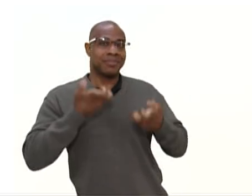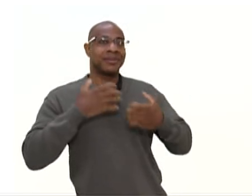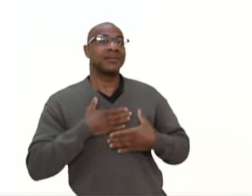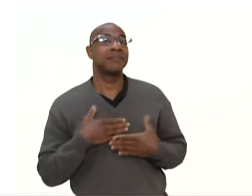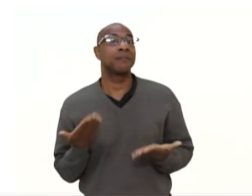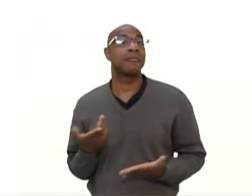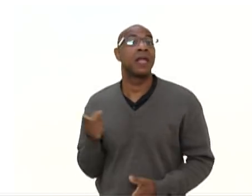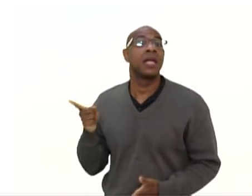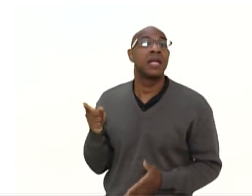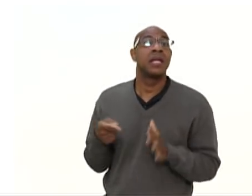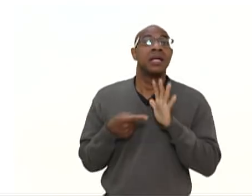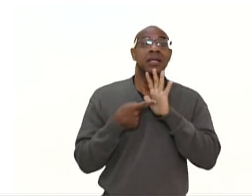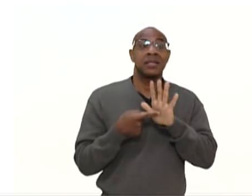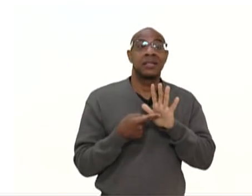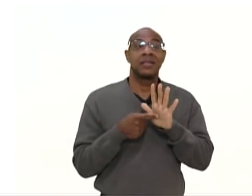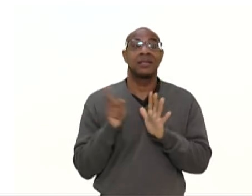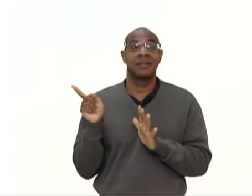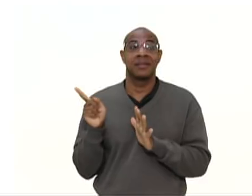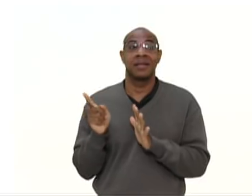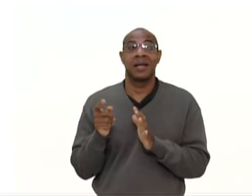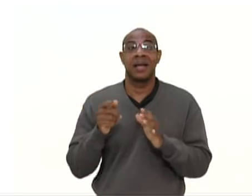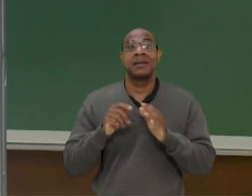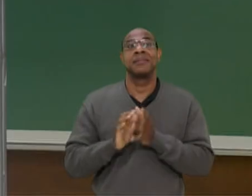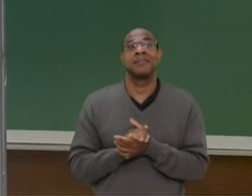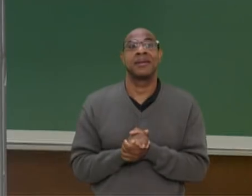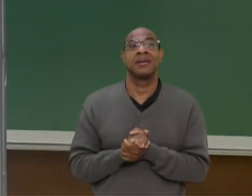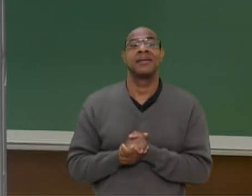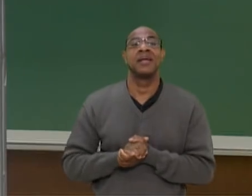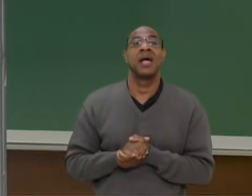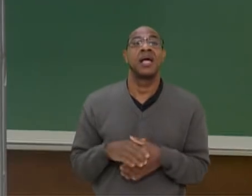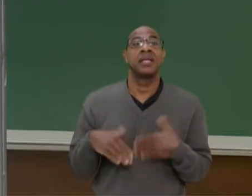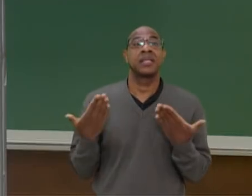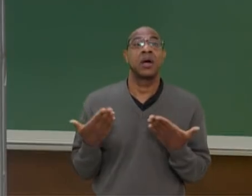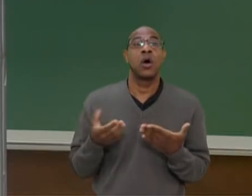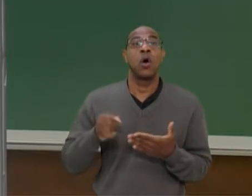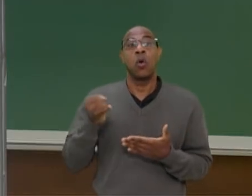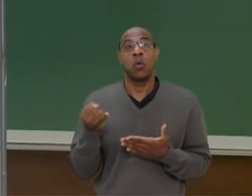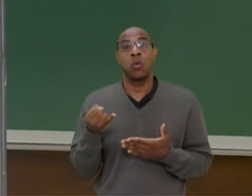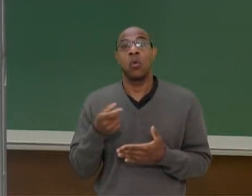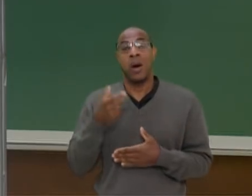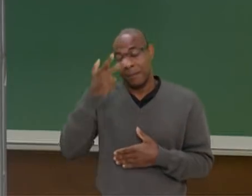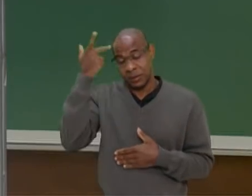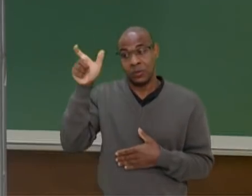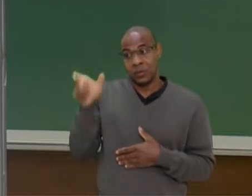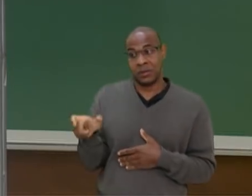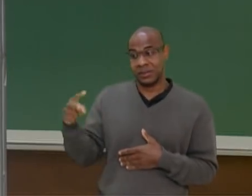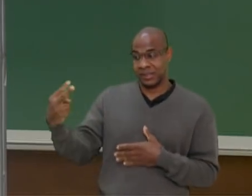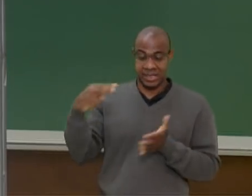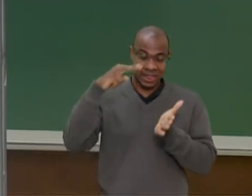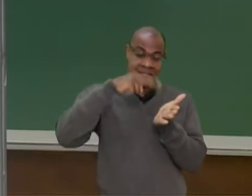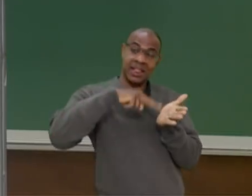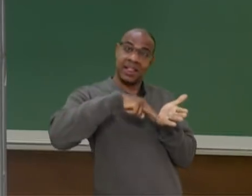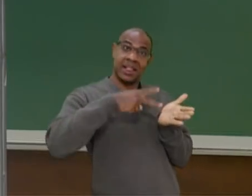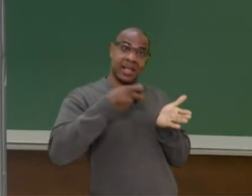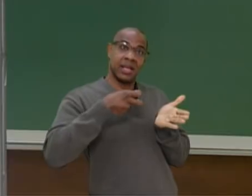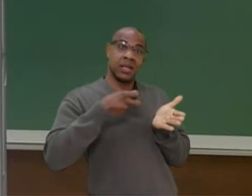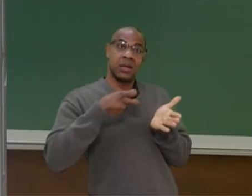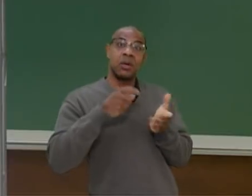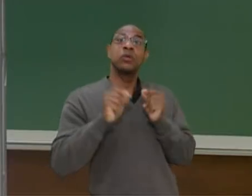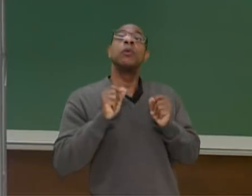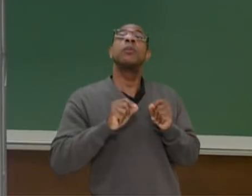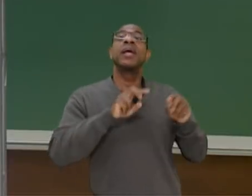e persuadir, convencer, tá? O interlocutor sobre o